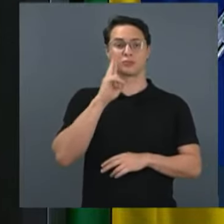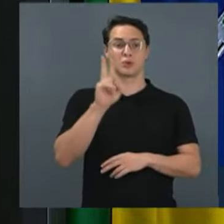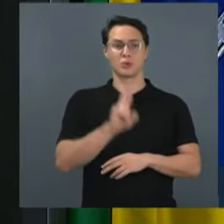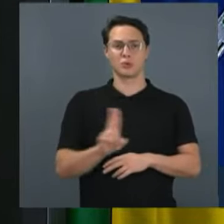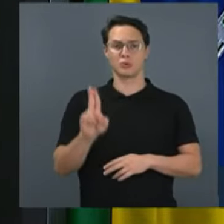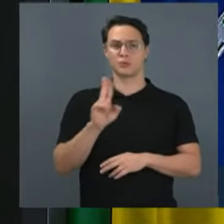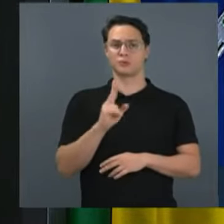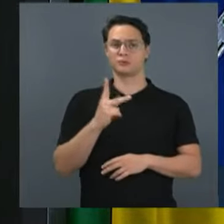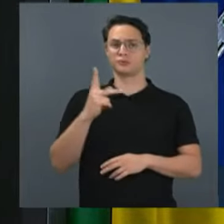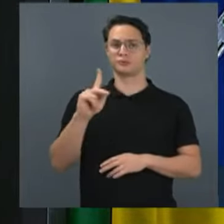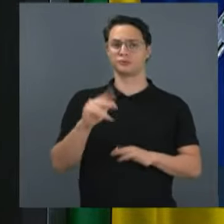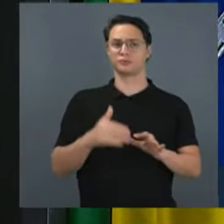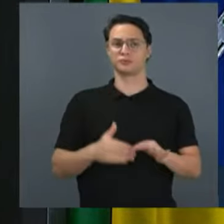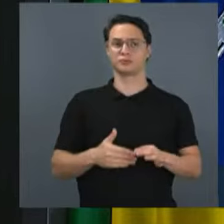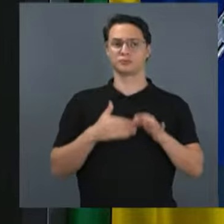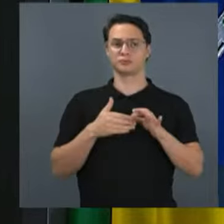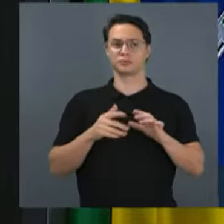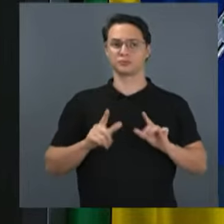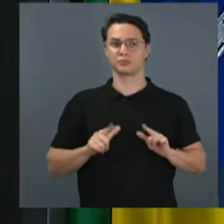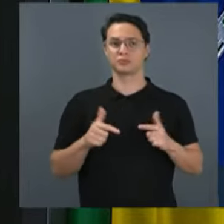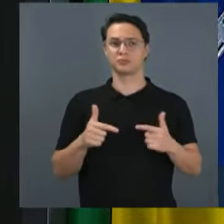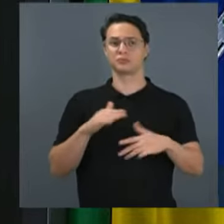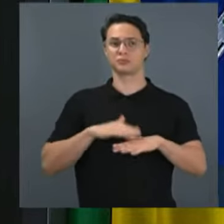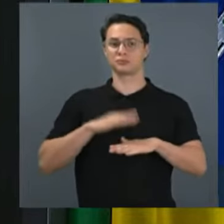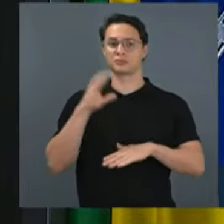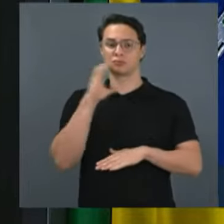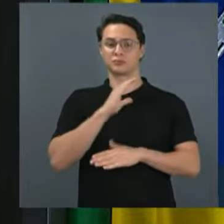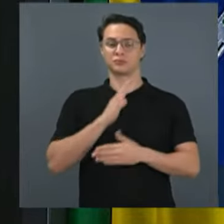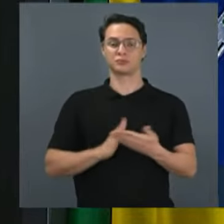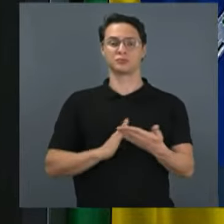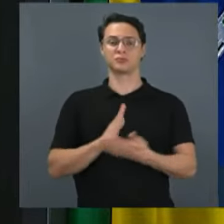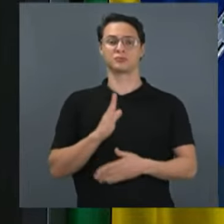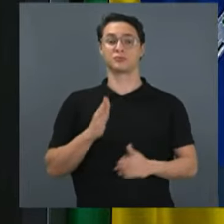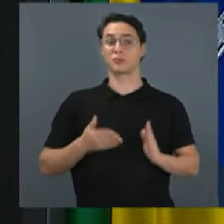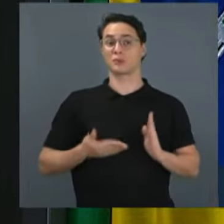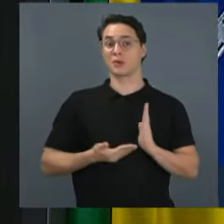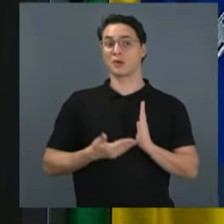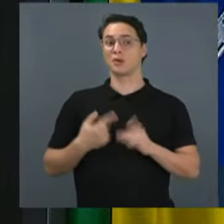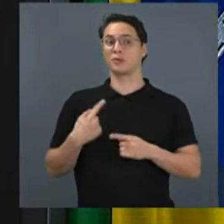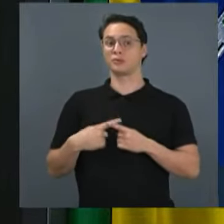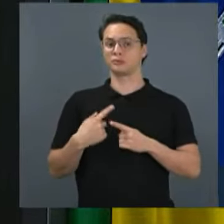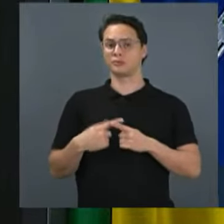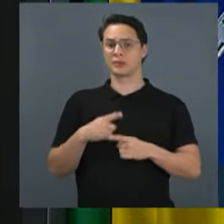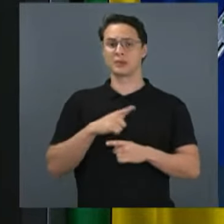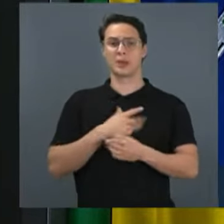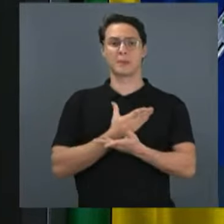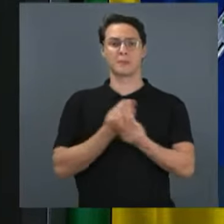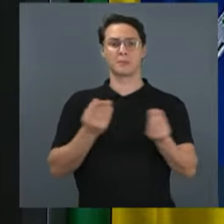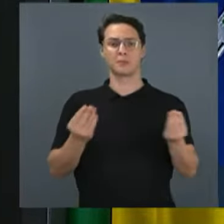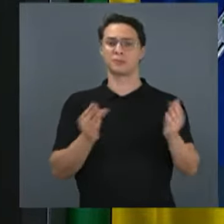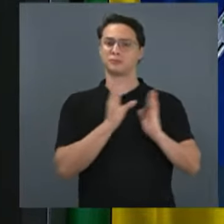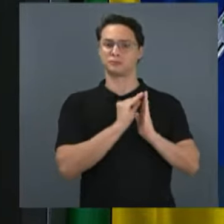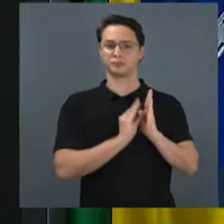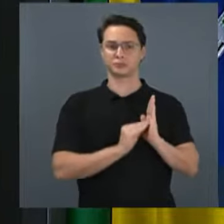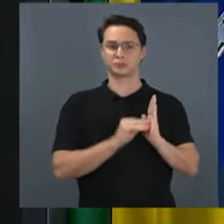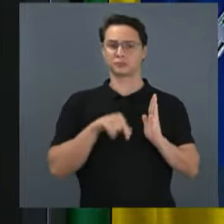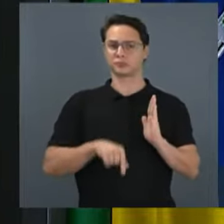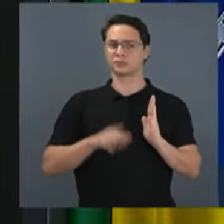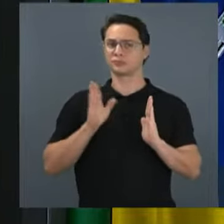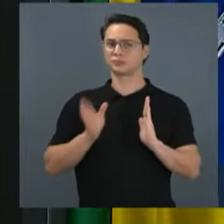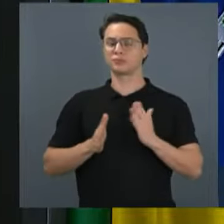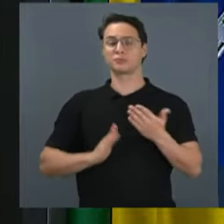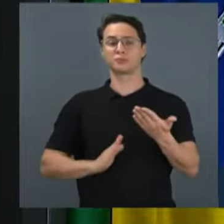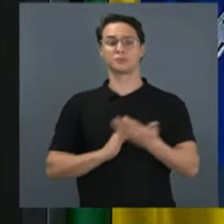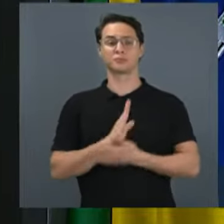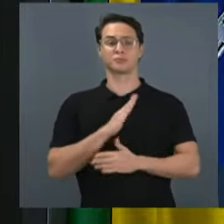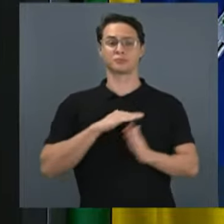liderança também para agilizar a aprovação na Câmara dos Deputados, porque nós temos muitas matérias aqui aprovadas no